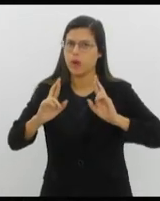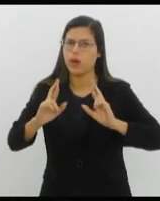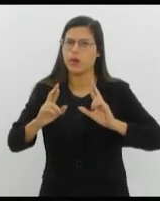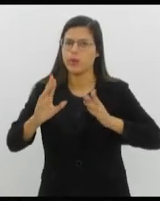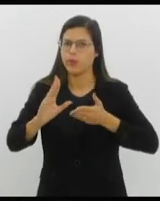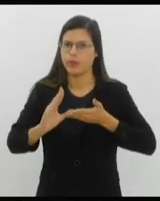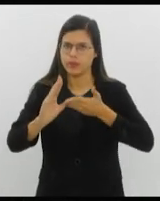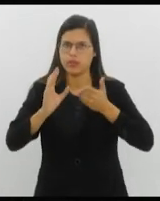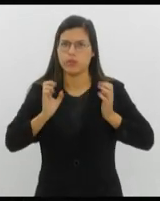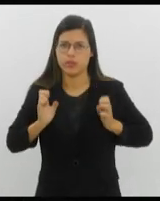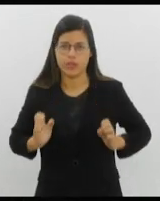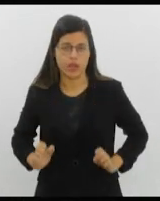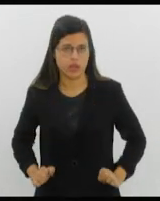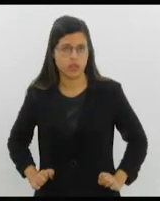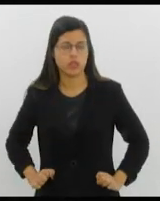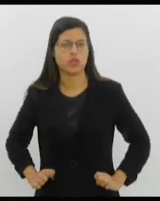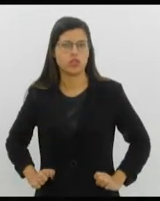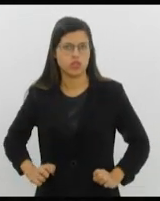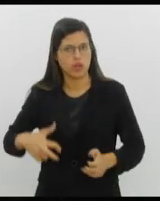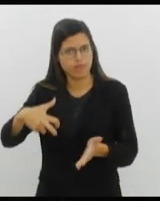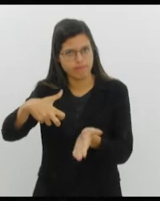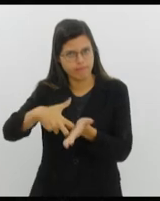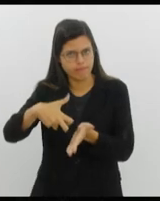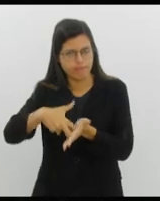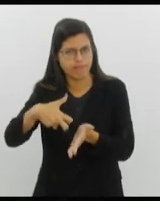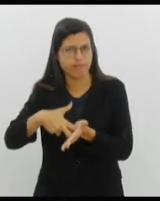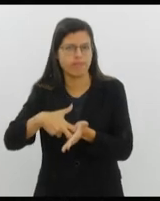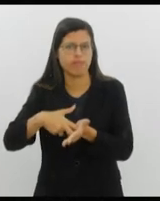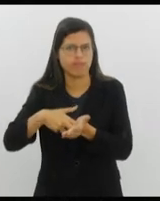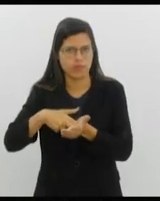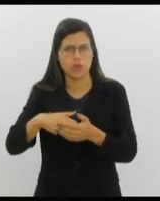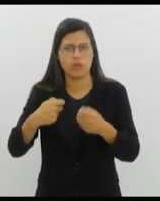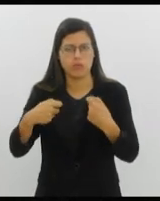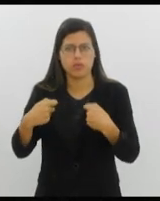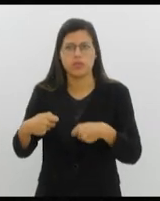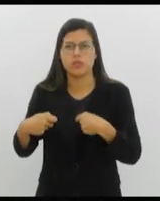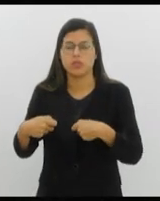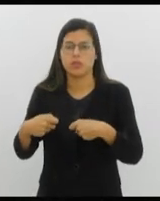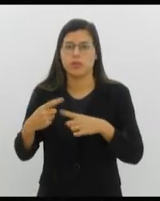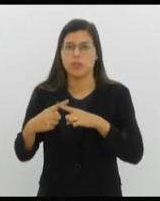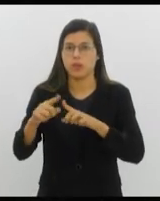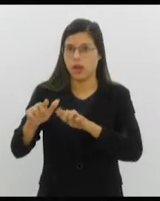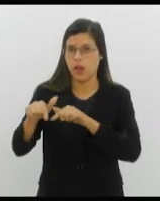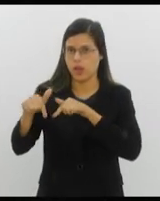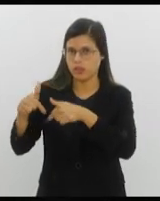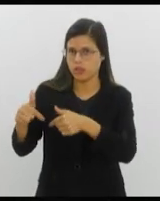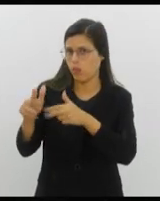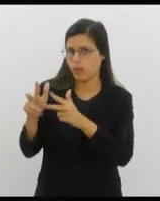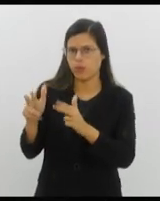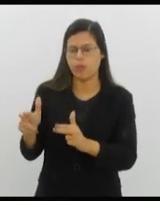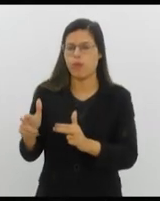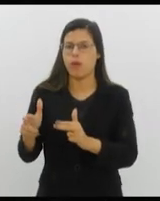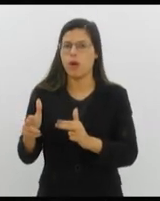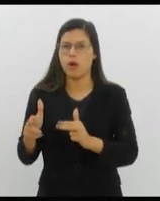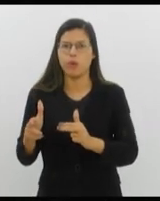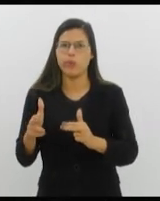casa o puna com o rigor necessário para que atitudes como essa não se